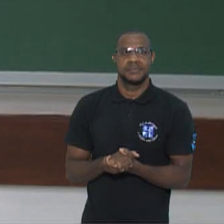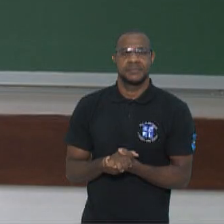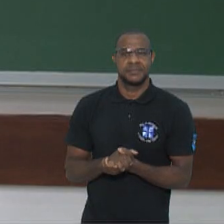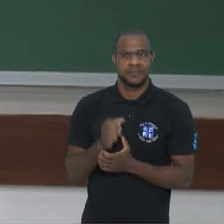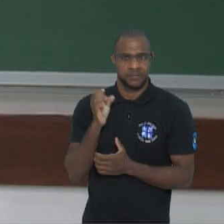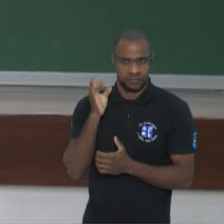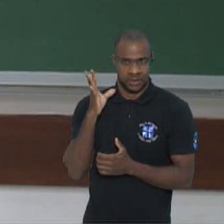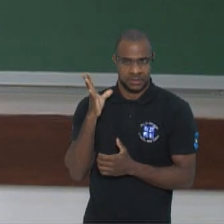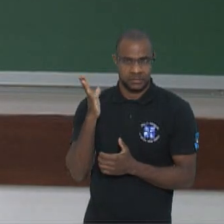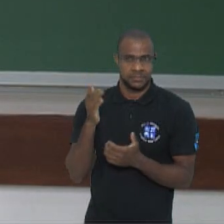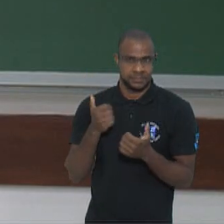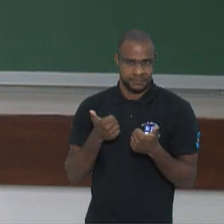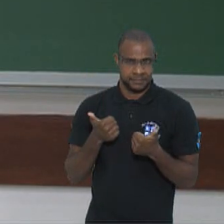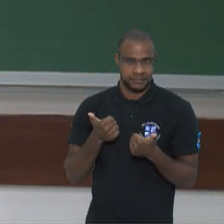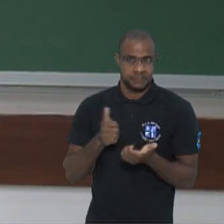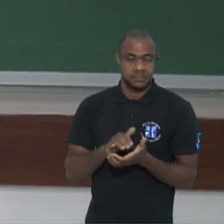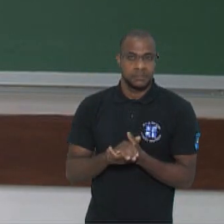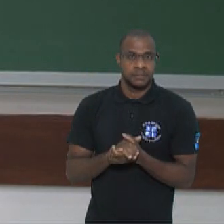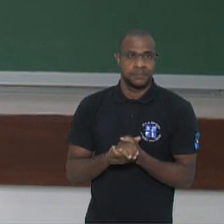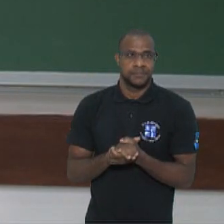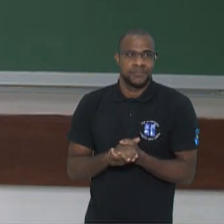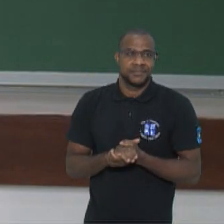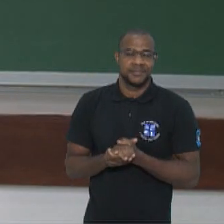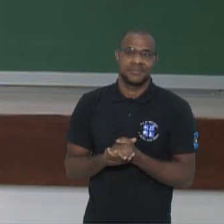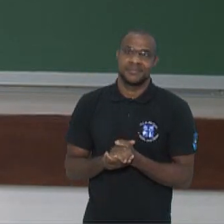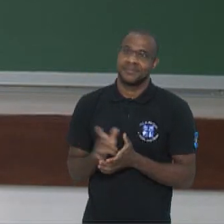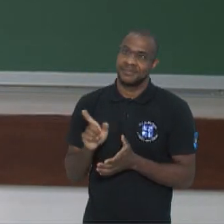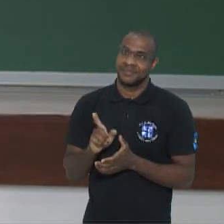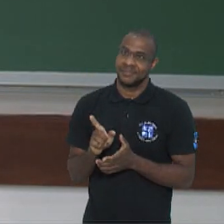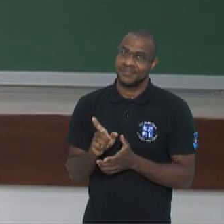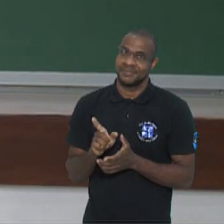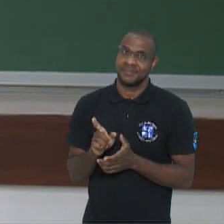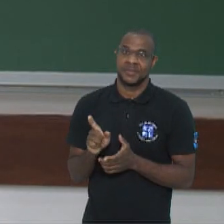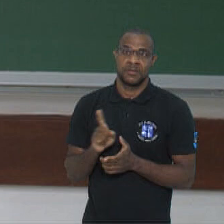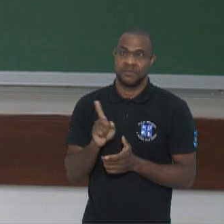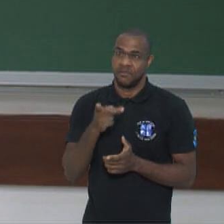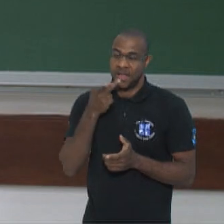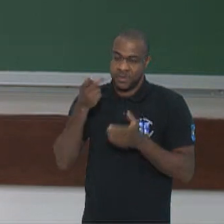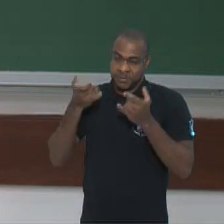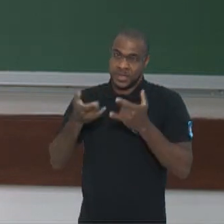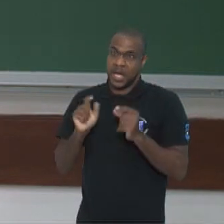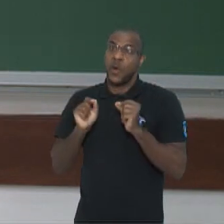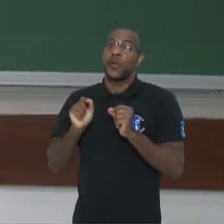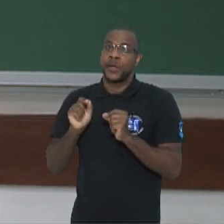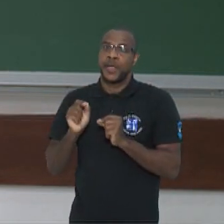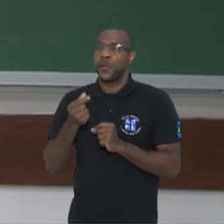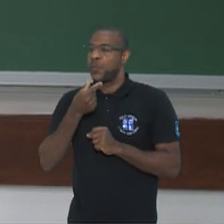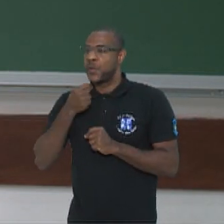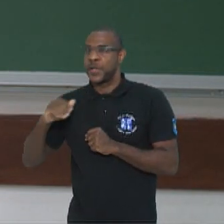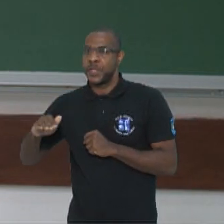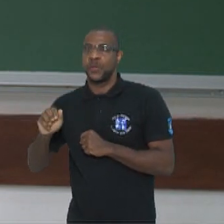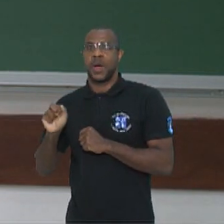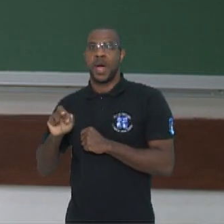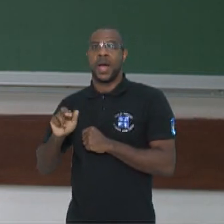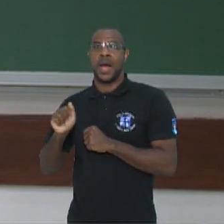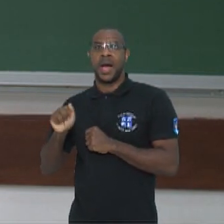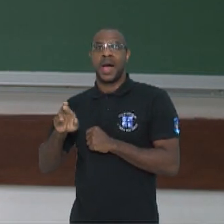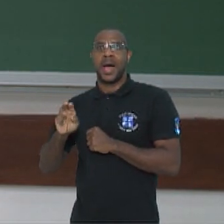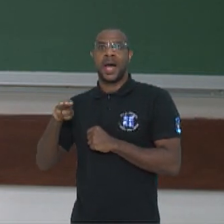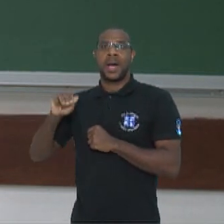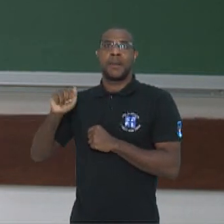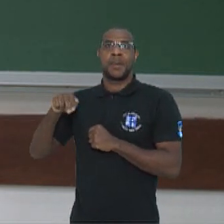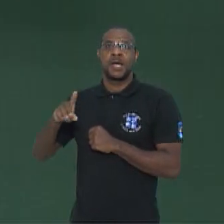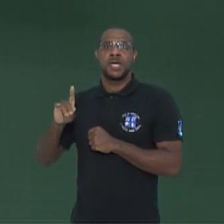Fácil, pessoal? Não vale dizer que é o Armandinho, né? Então, se você verificou que é